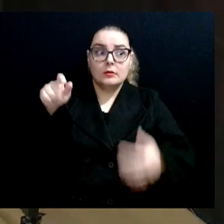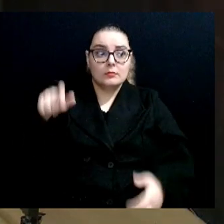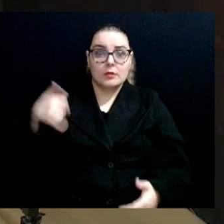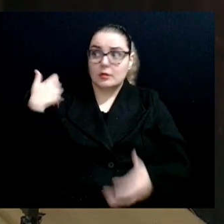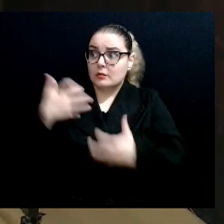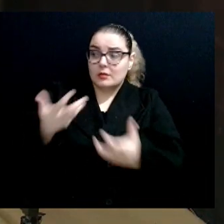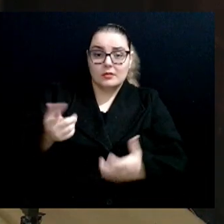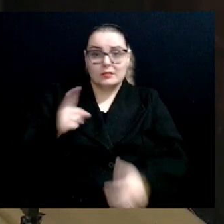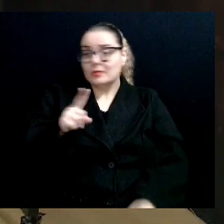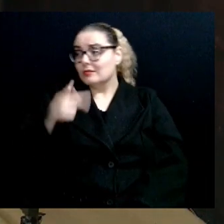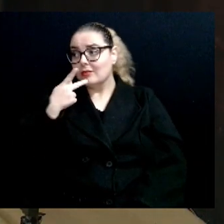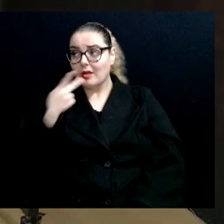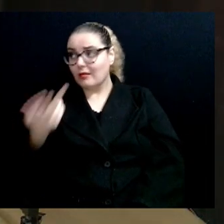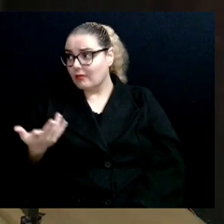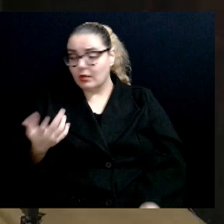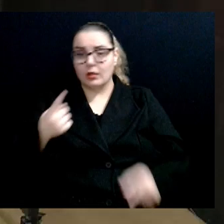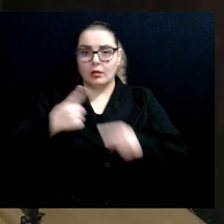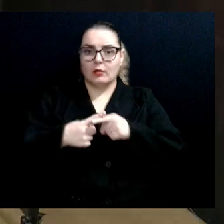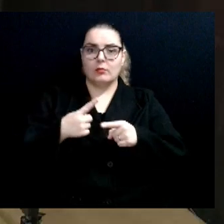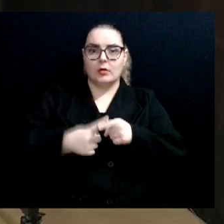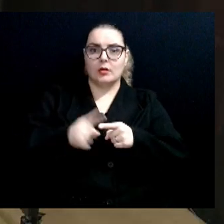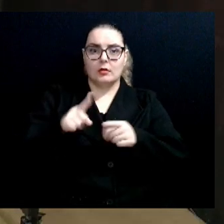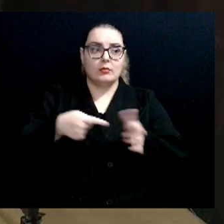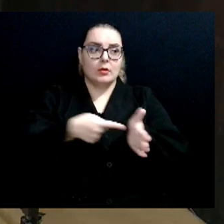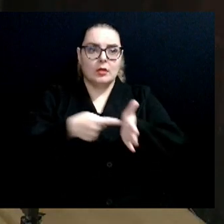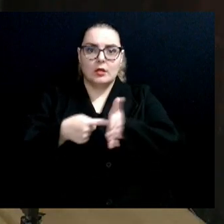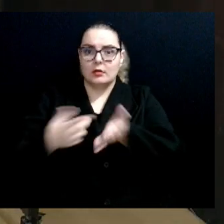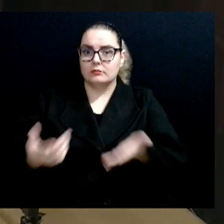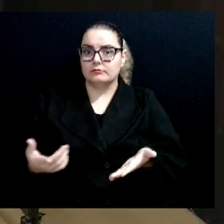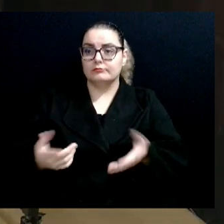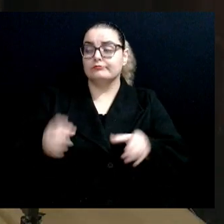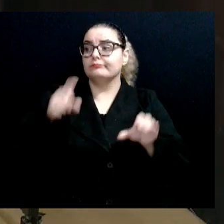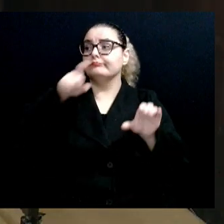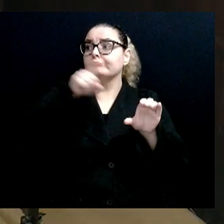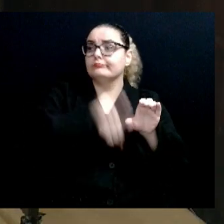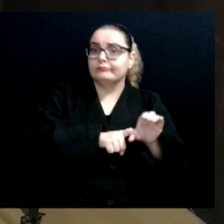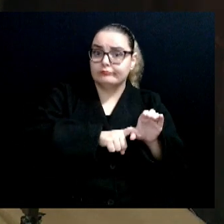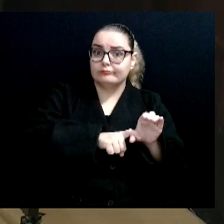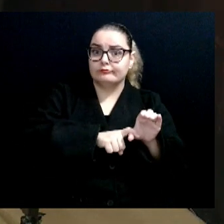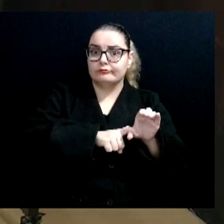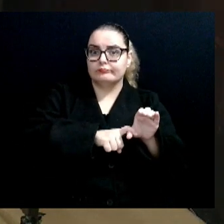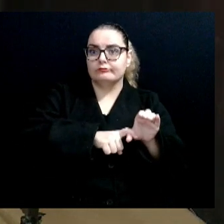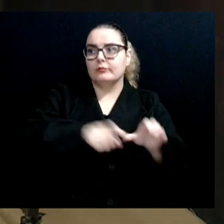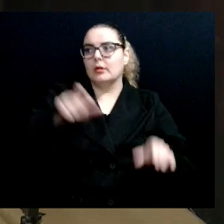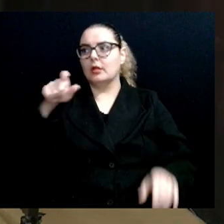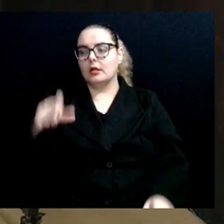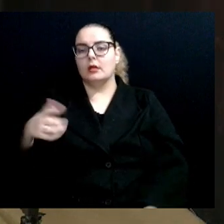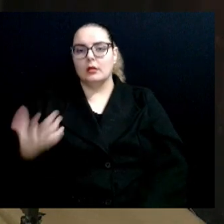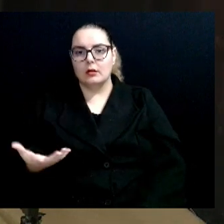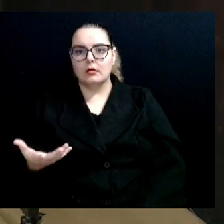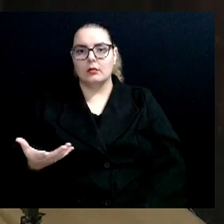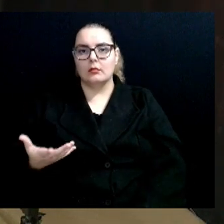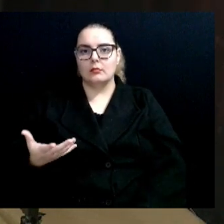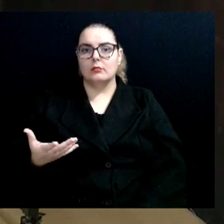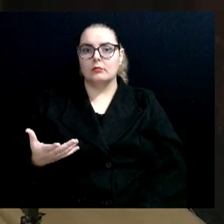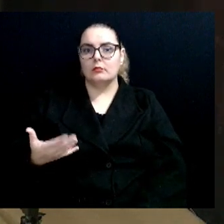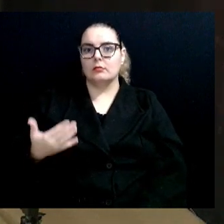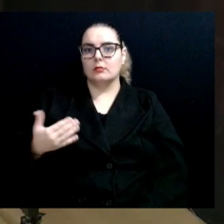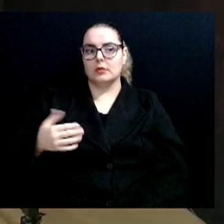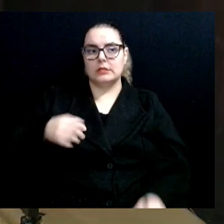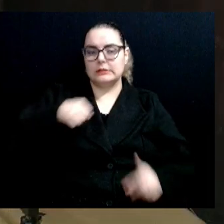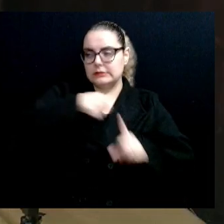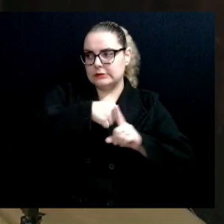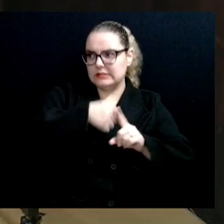falar por quê, ela não vai denunciar por quê, porque ela depende daquela pessoa que está agredindo. É